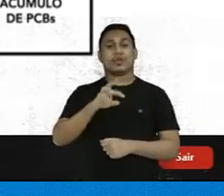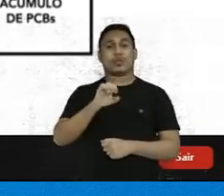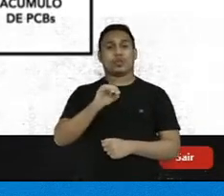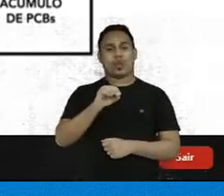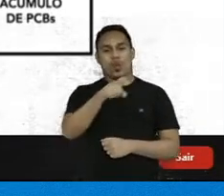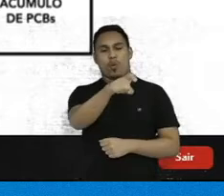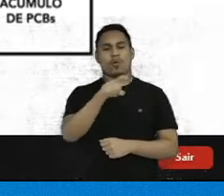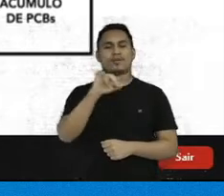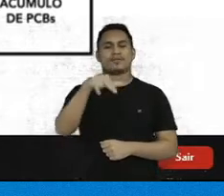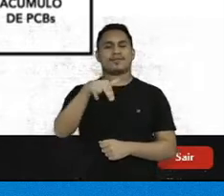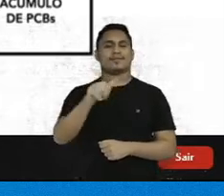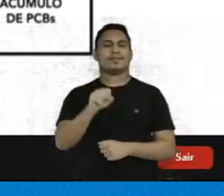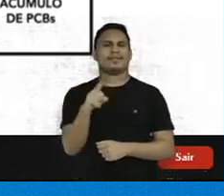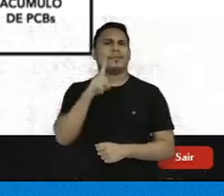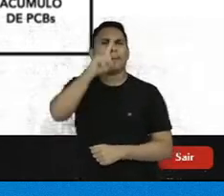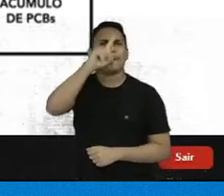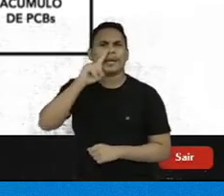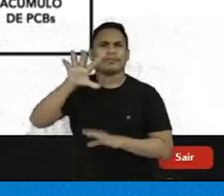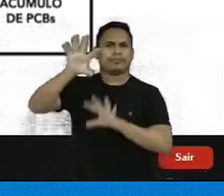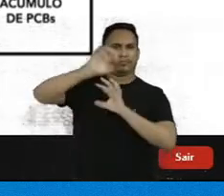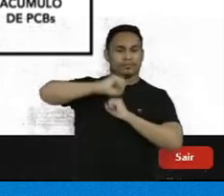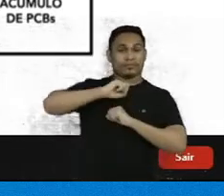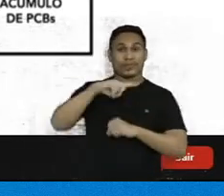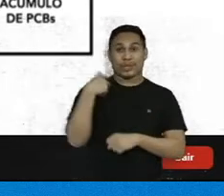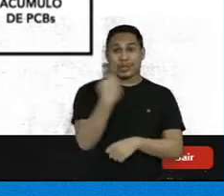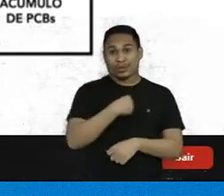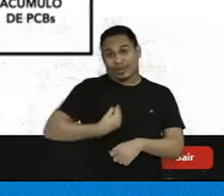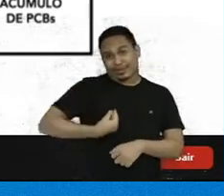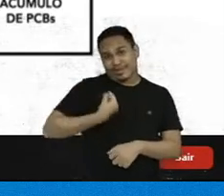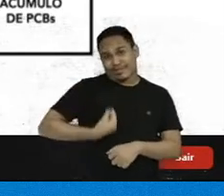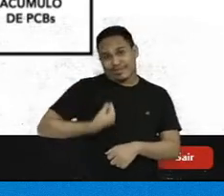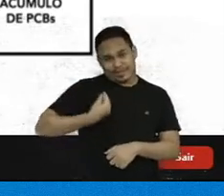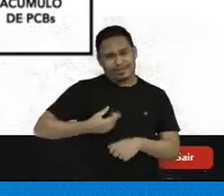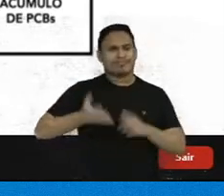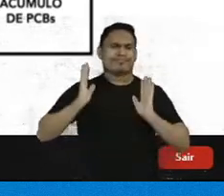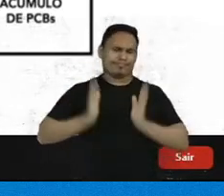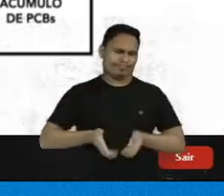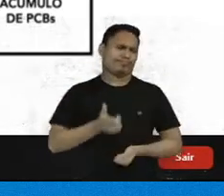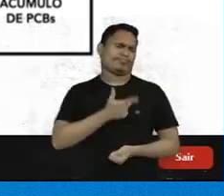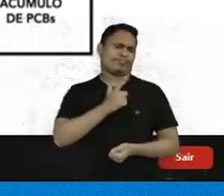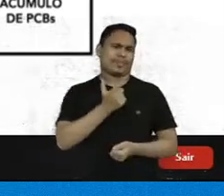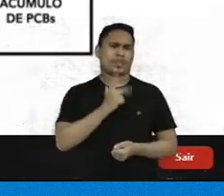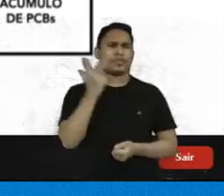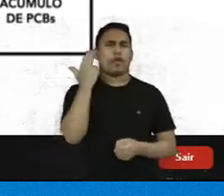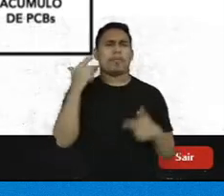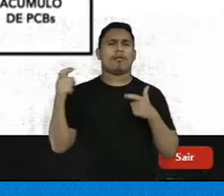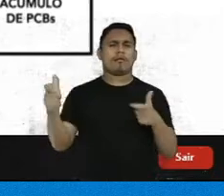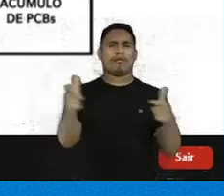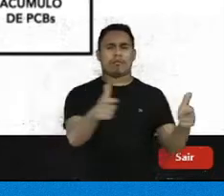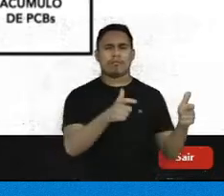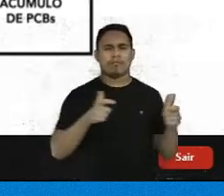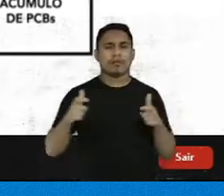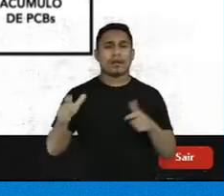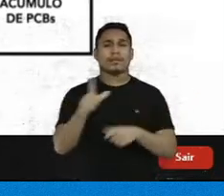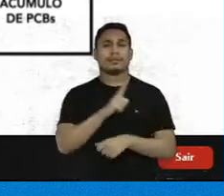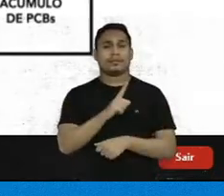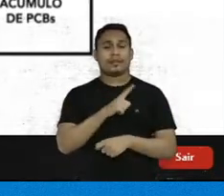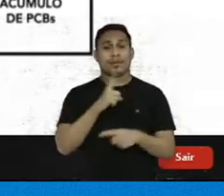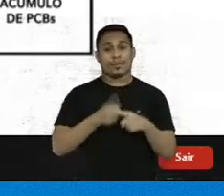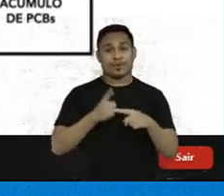veio de fábrica bom para detoxificar. A gente veio com um fígado que nos ajuda, é a nossa grande oficina